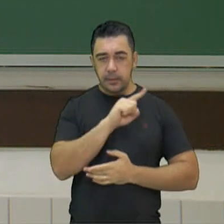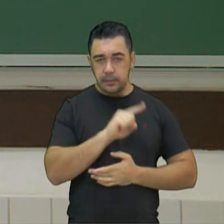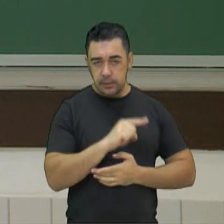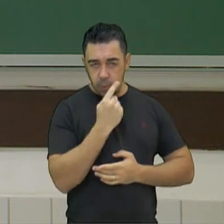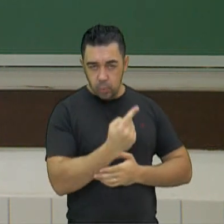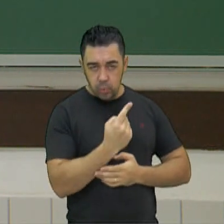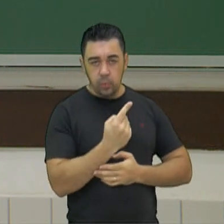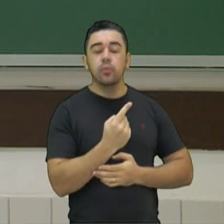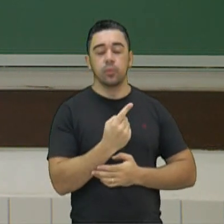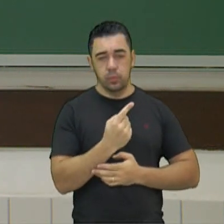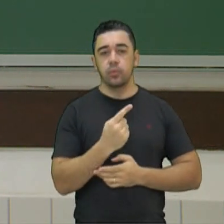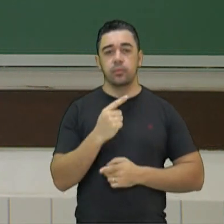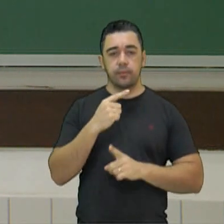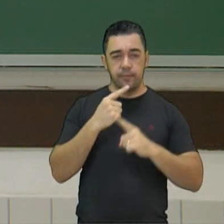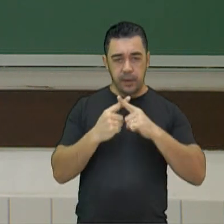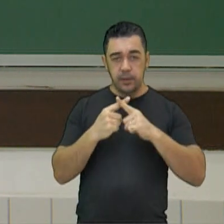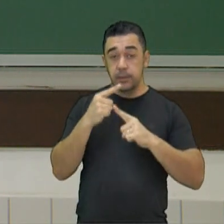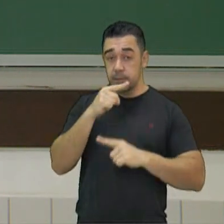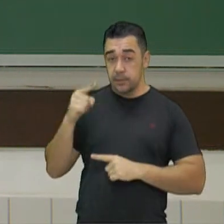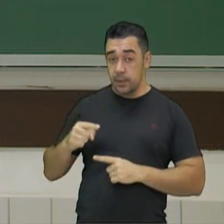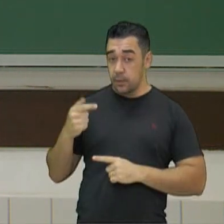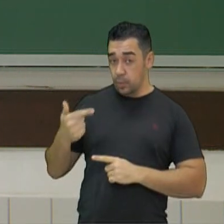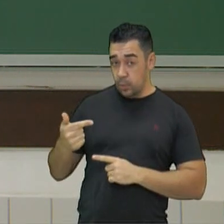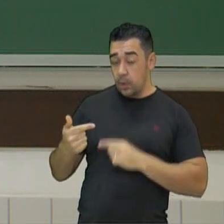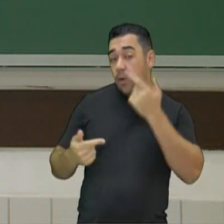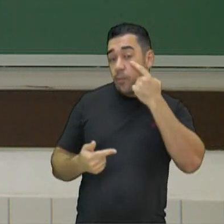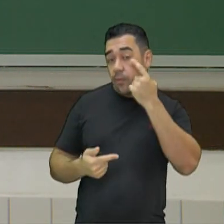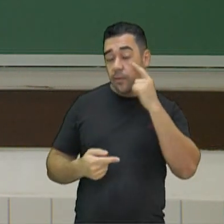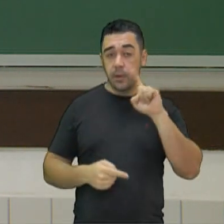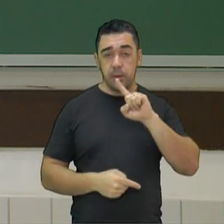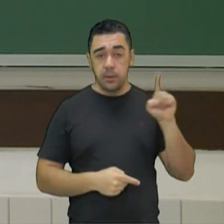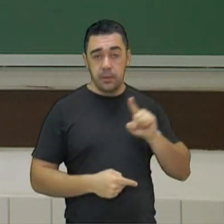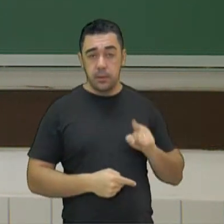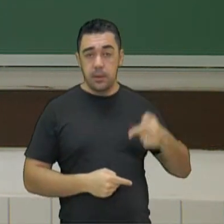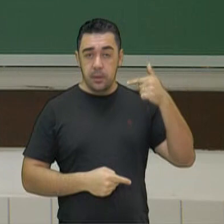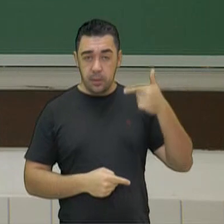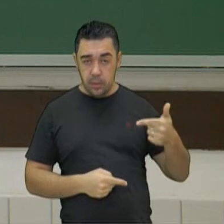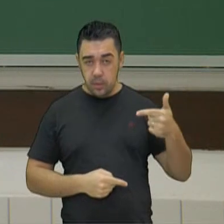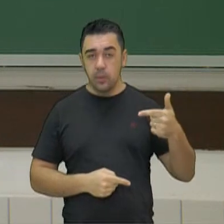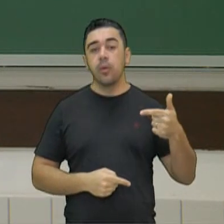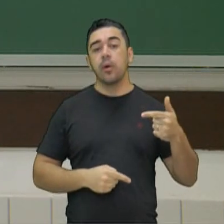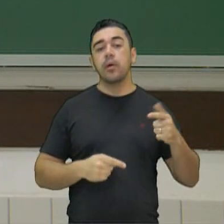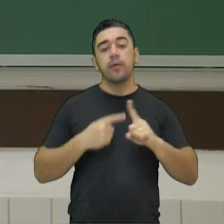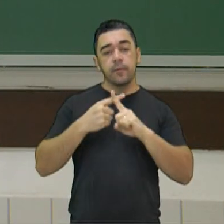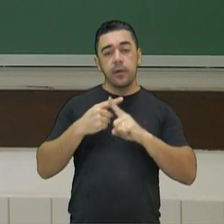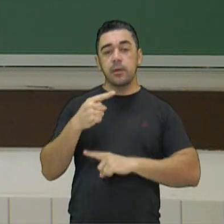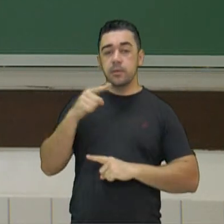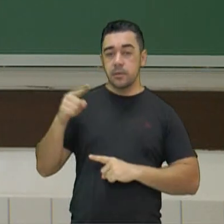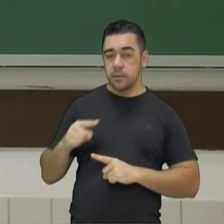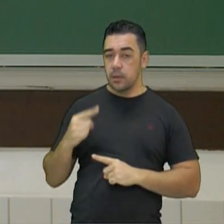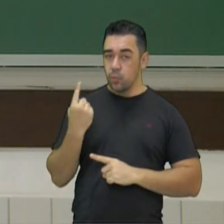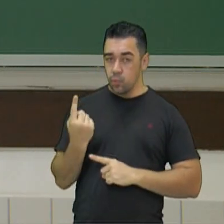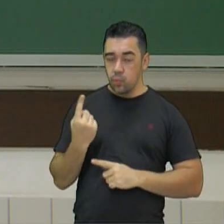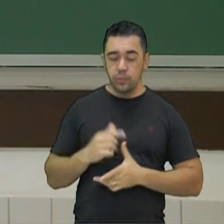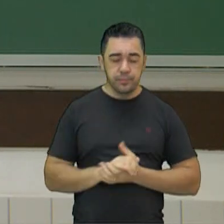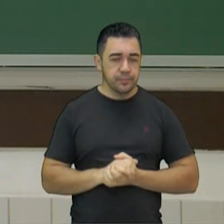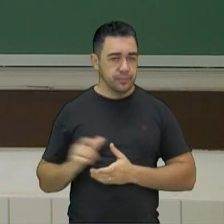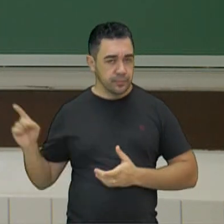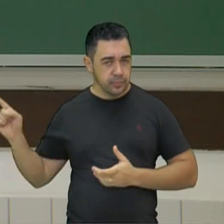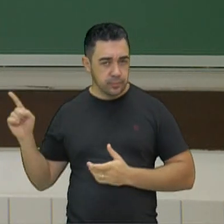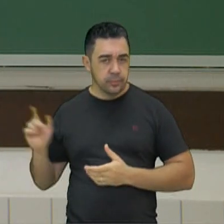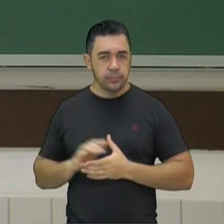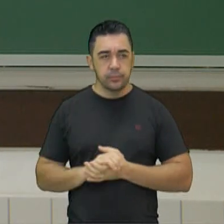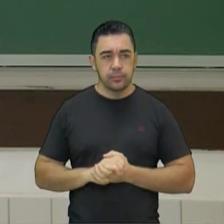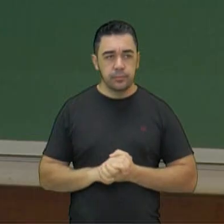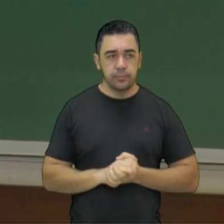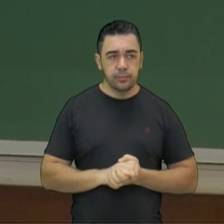por Z2. Vamos ver como é que fica o resultado da multiplicação de Z2 por Z1. Então, agora eu coloquei